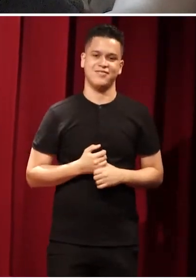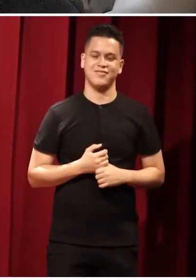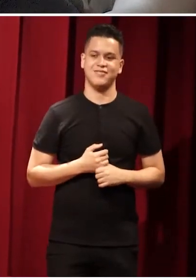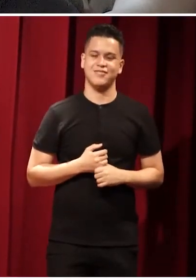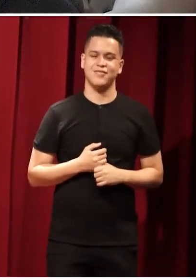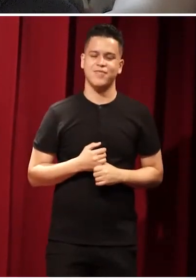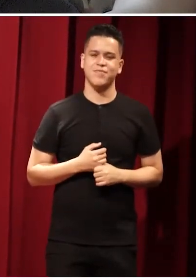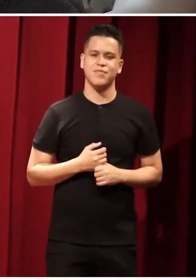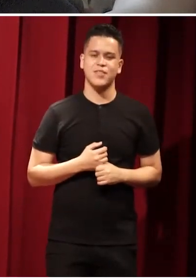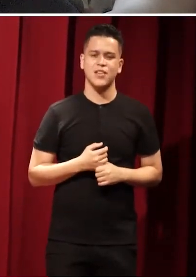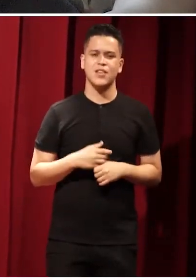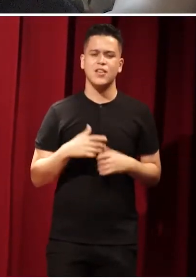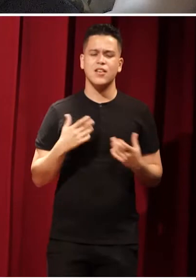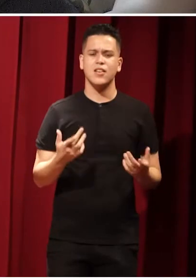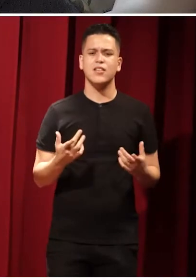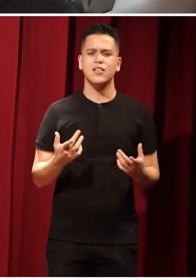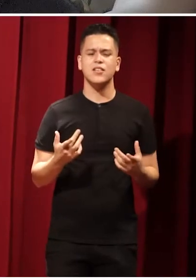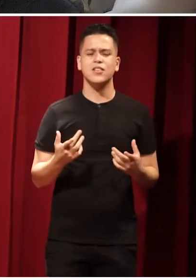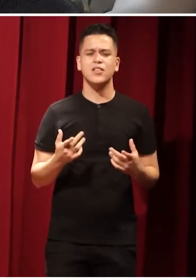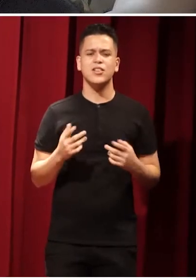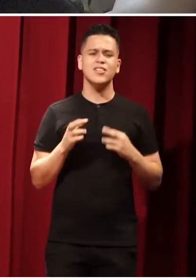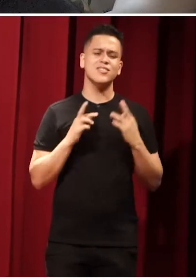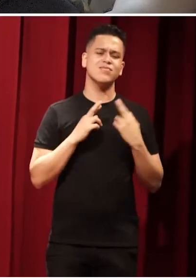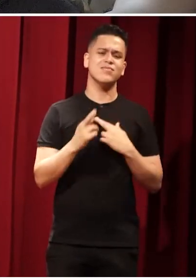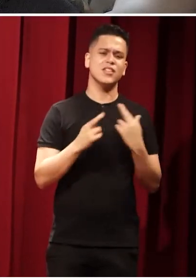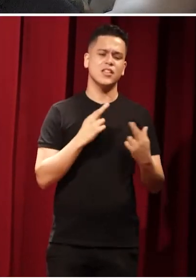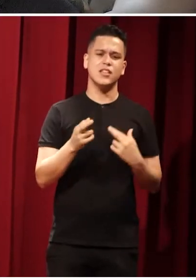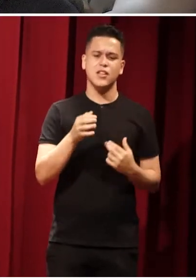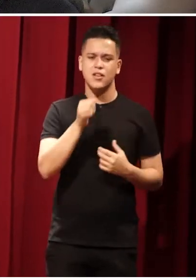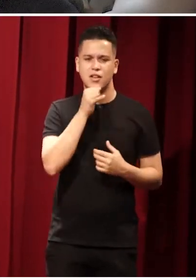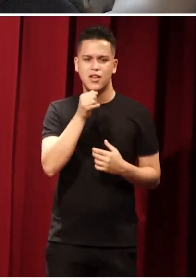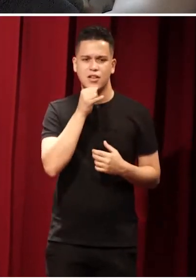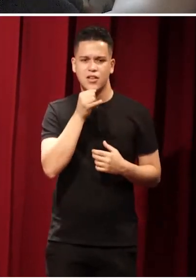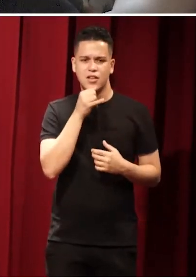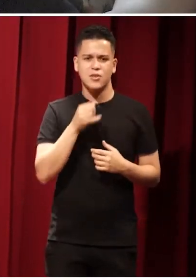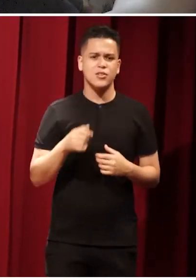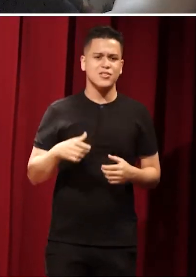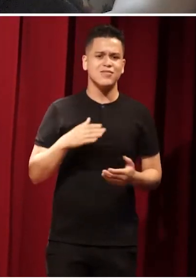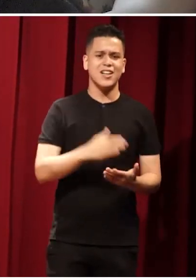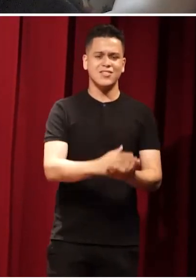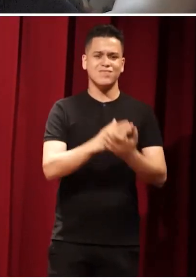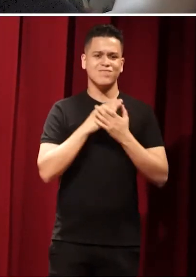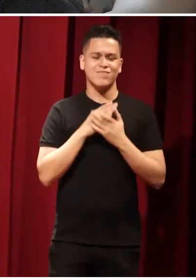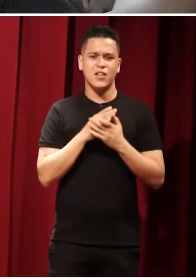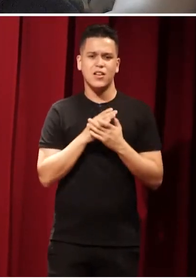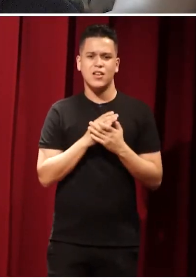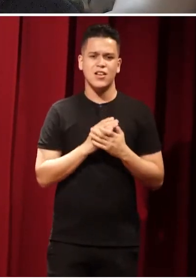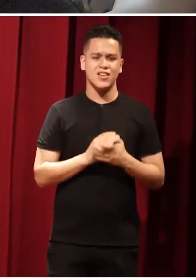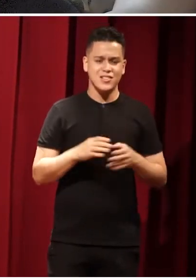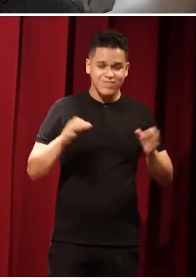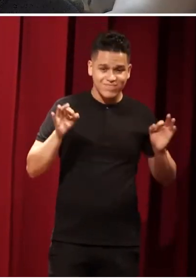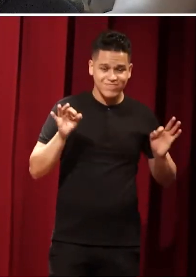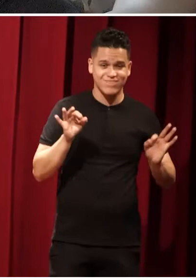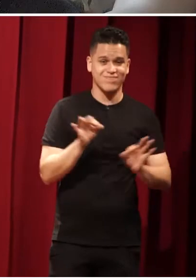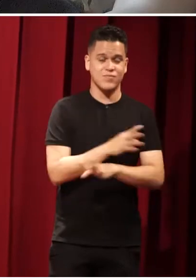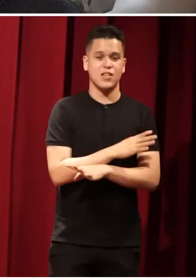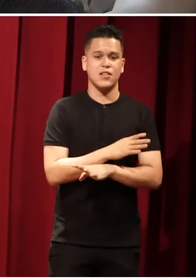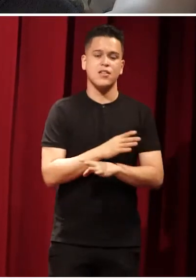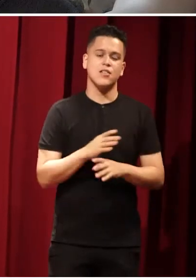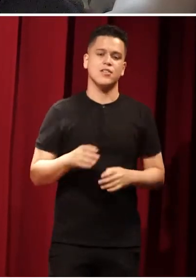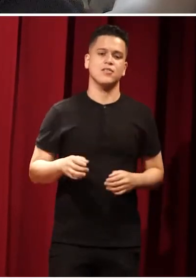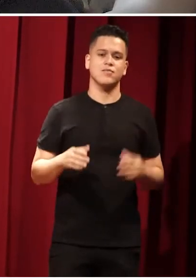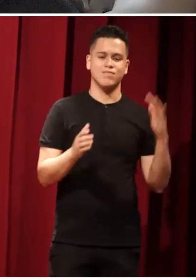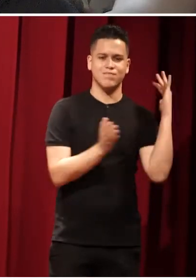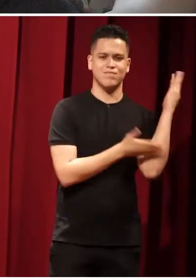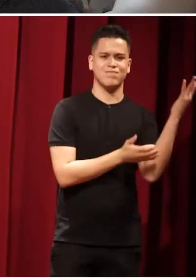qual que é a correlação de forças que vai impedir a destruição